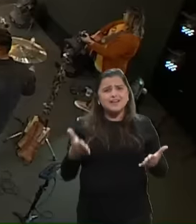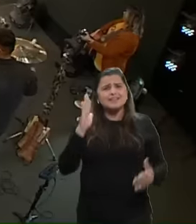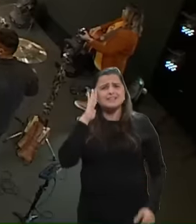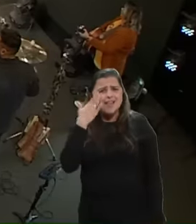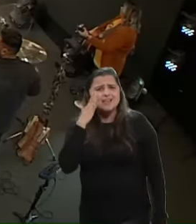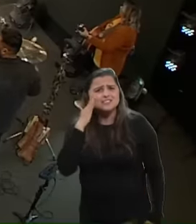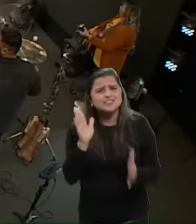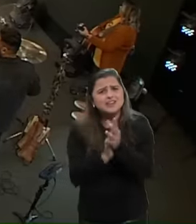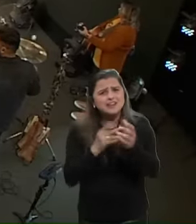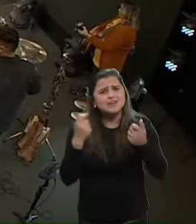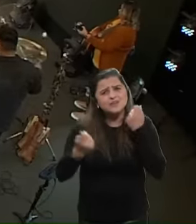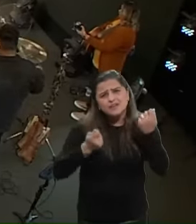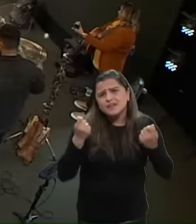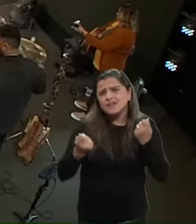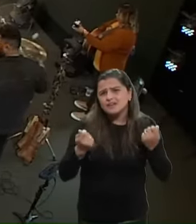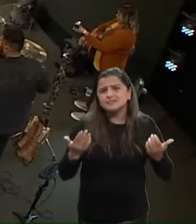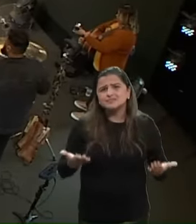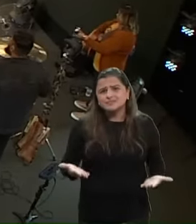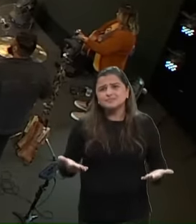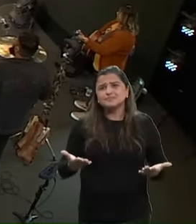Aleluia!